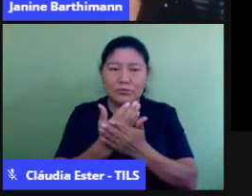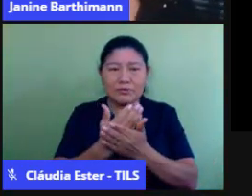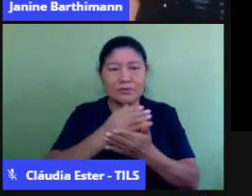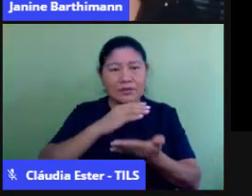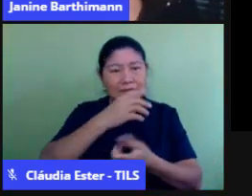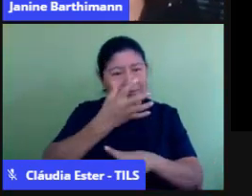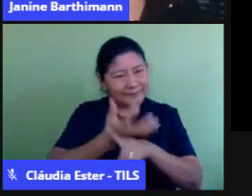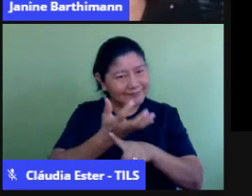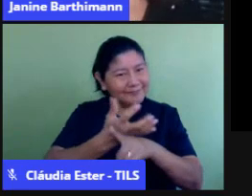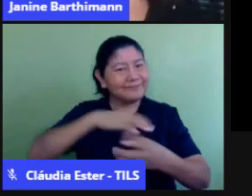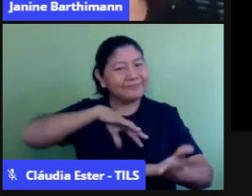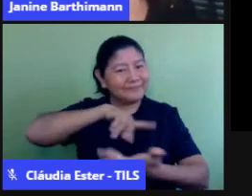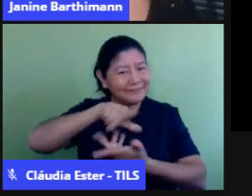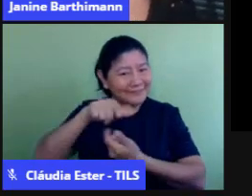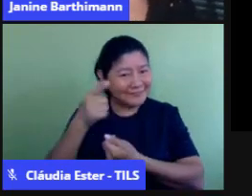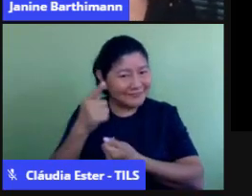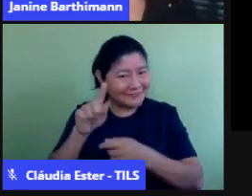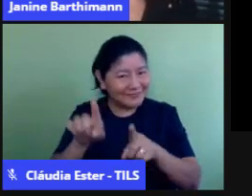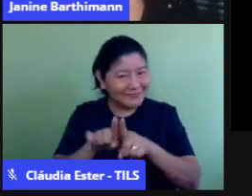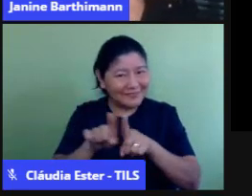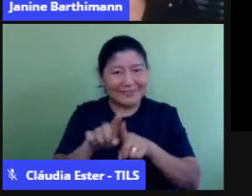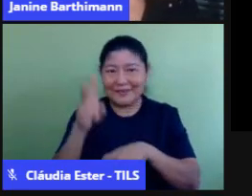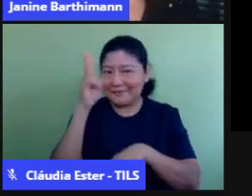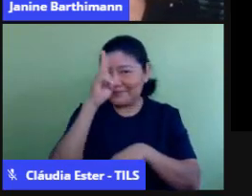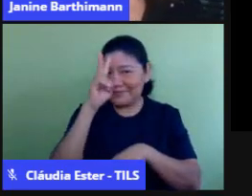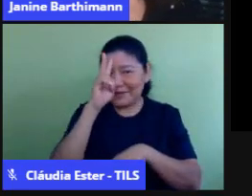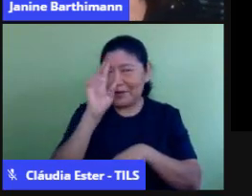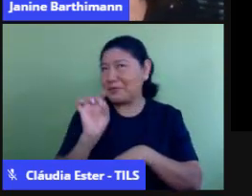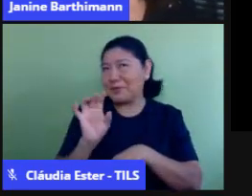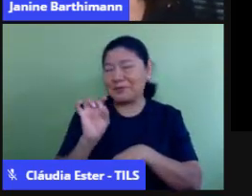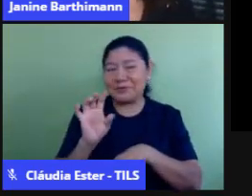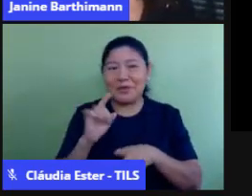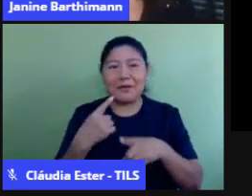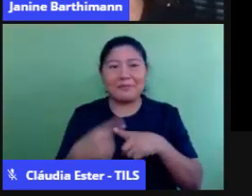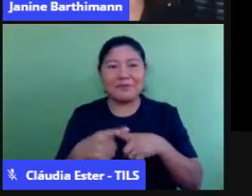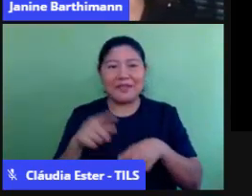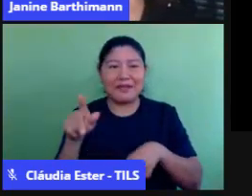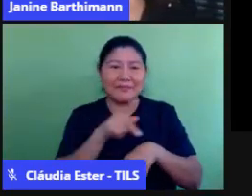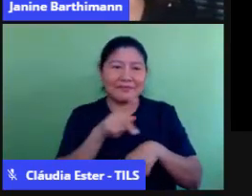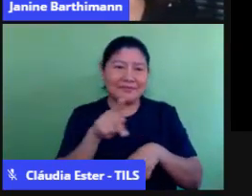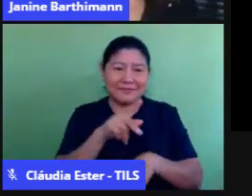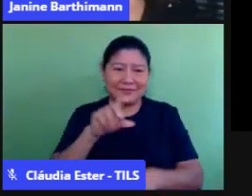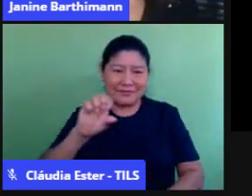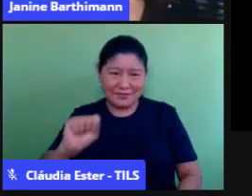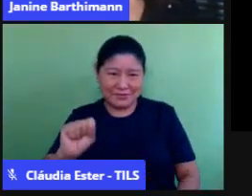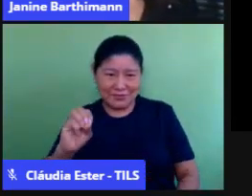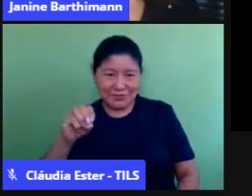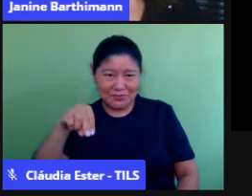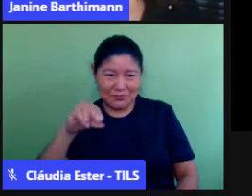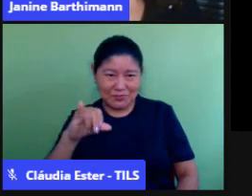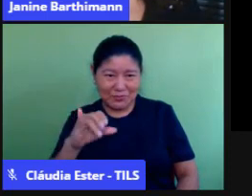especificamente. Por quê? Não só porque a Sônia é a nossa